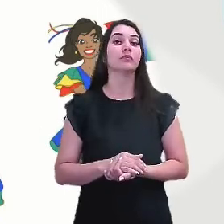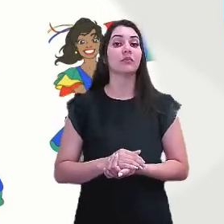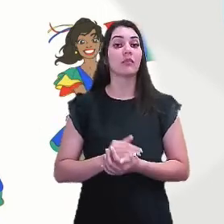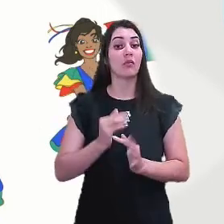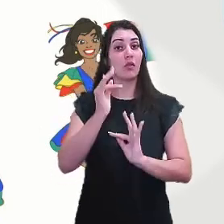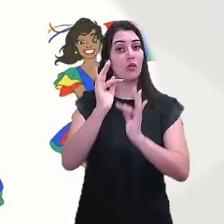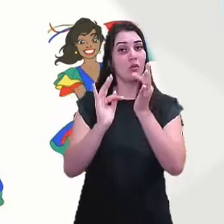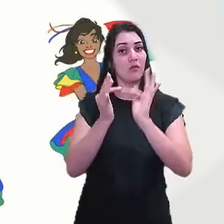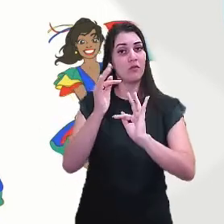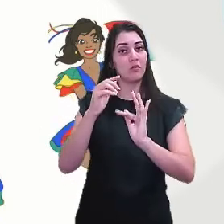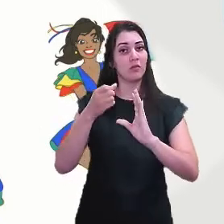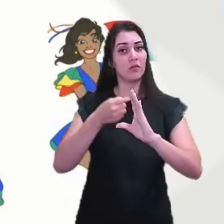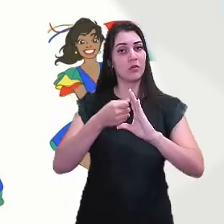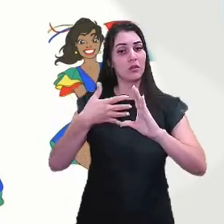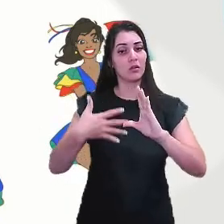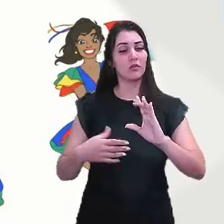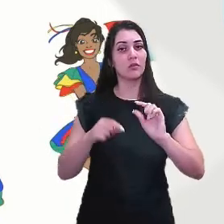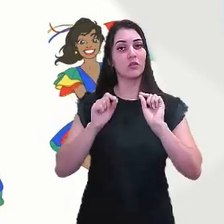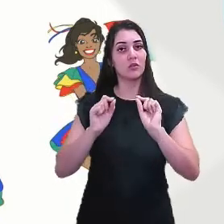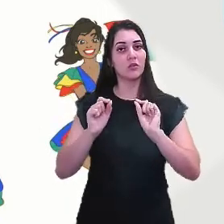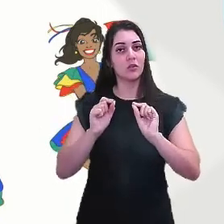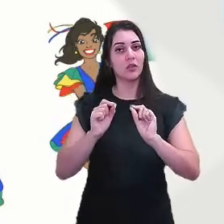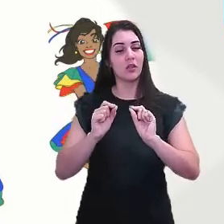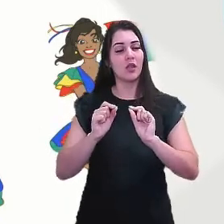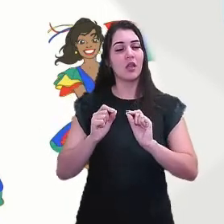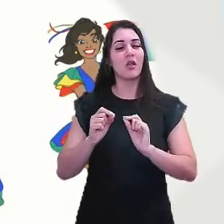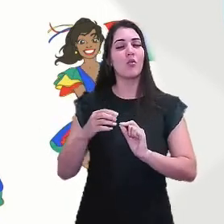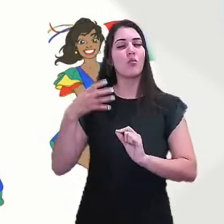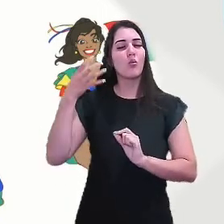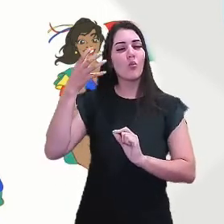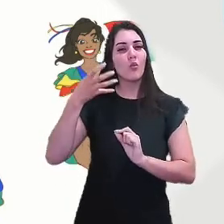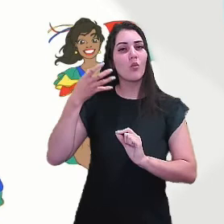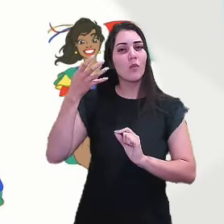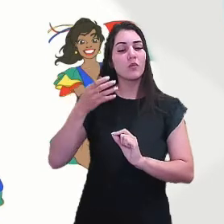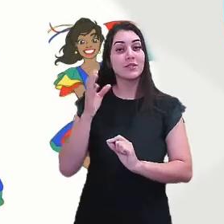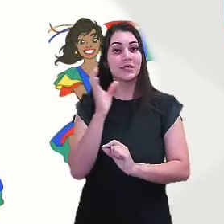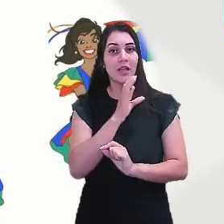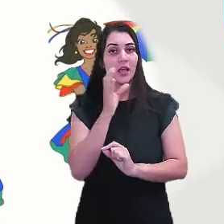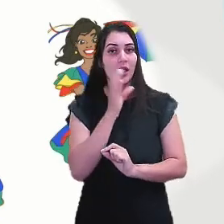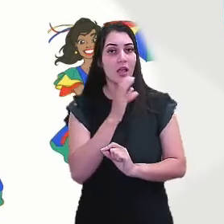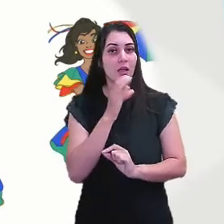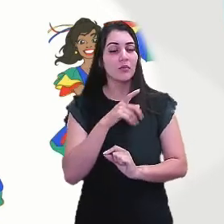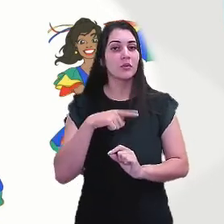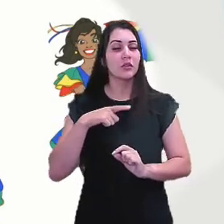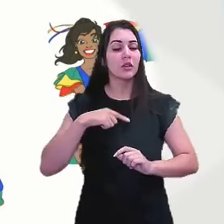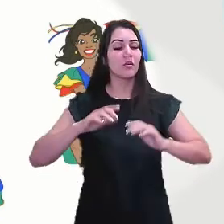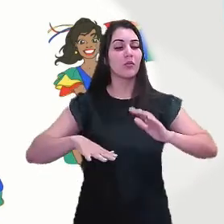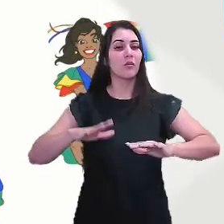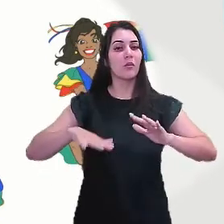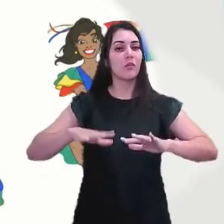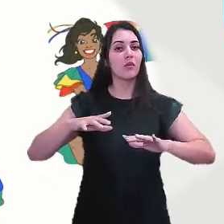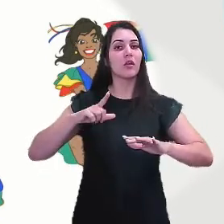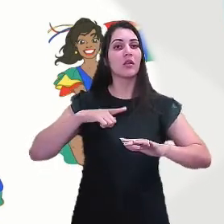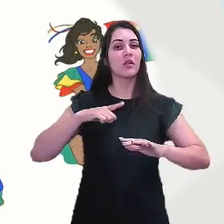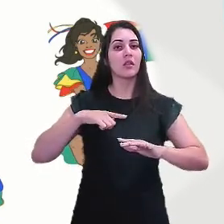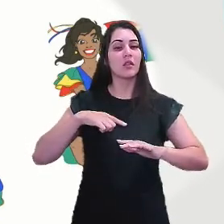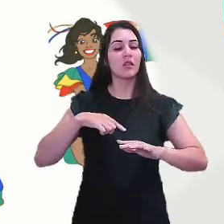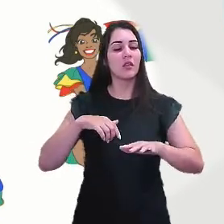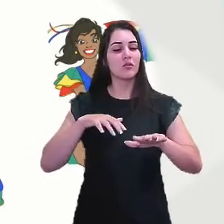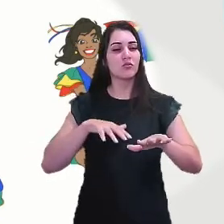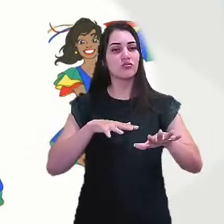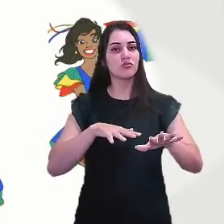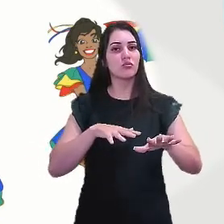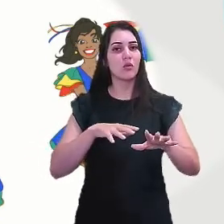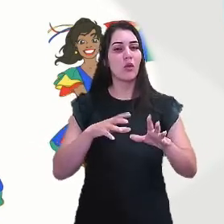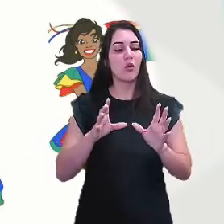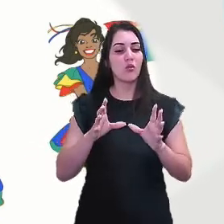frevo caracteriza-se por ser uma marchinha acelerada ao som de uma banda, que segue o estilo dos blocos de carnaval.